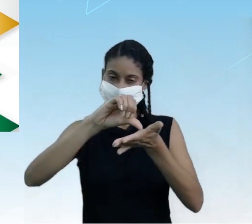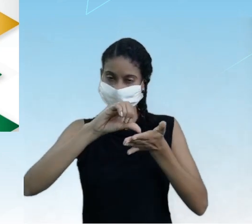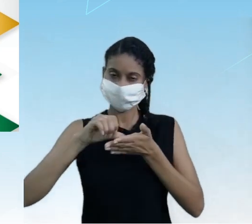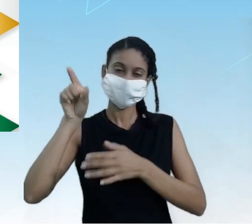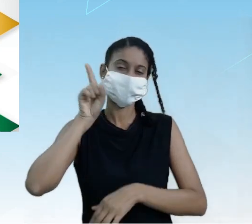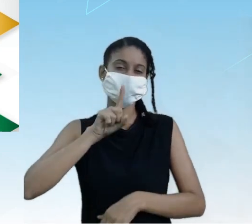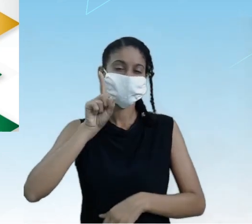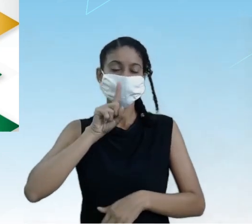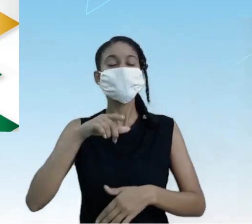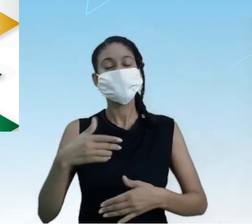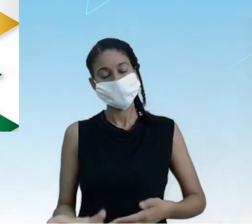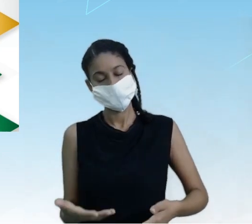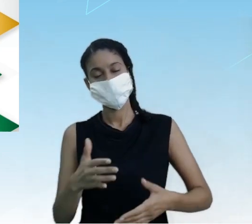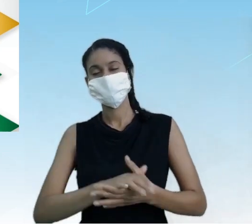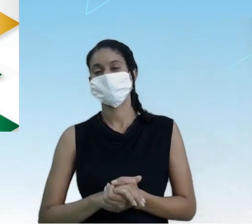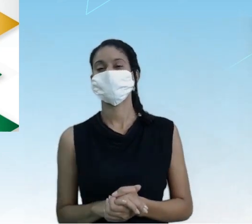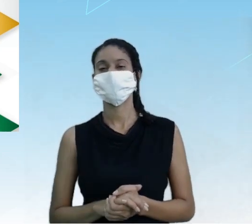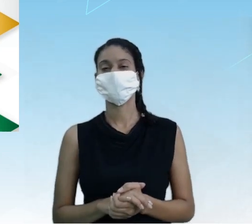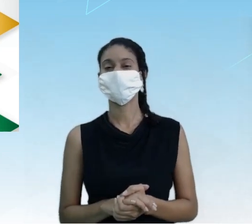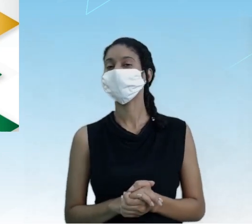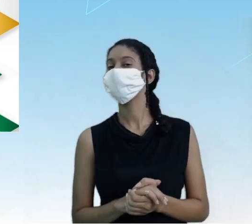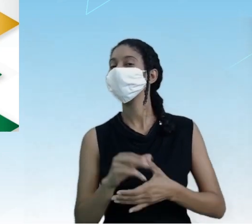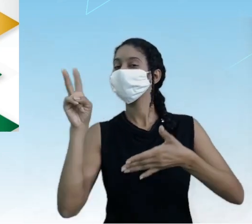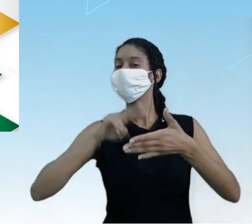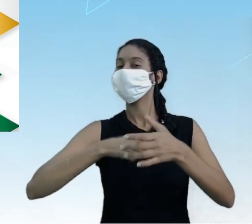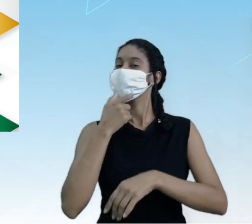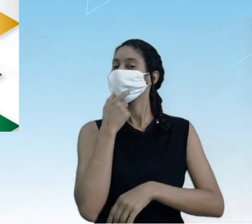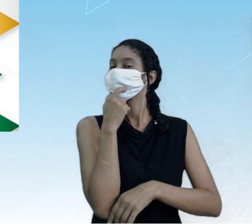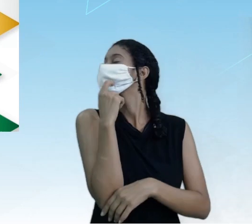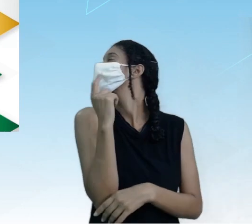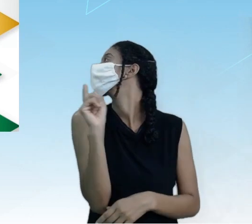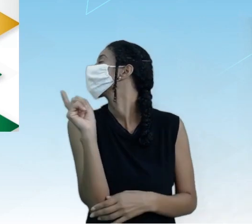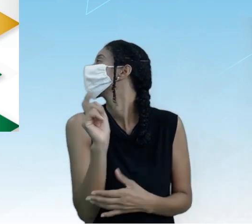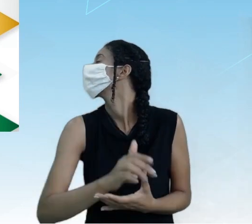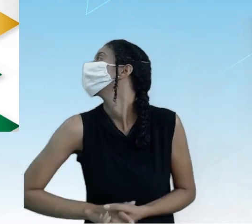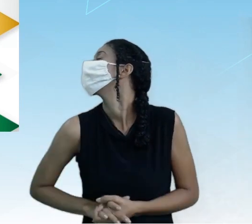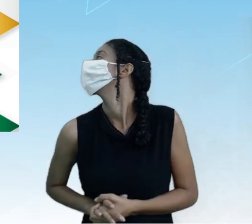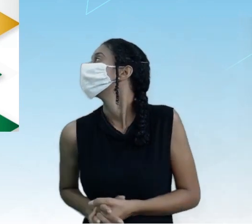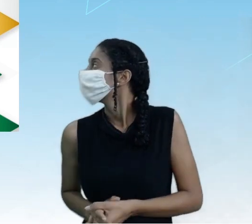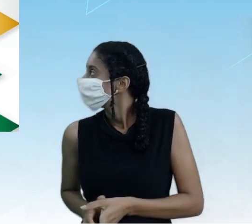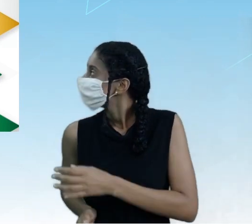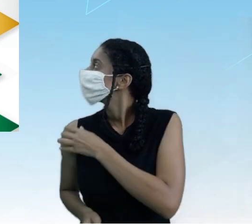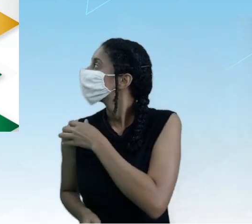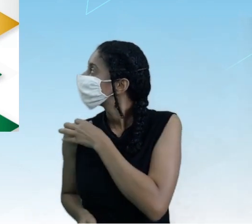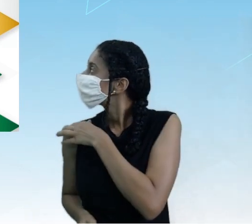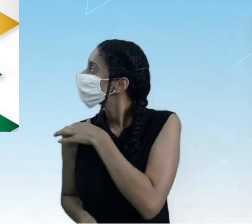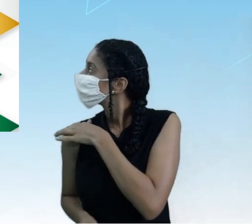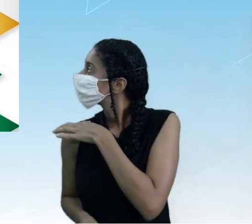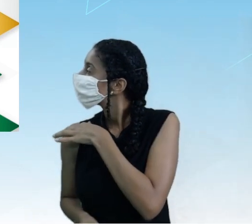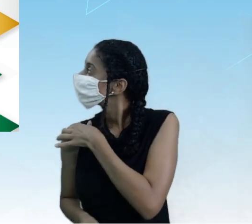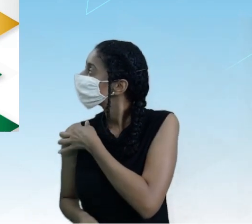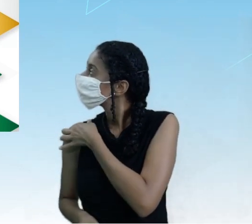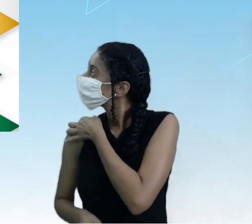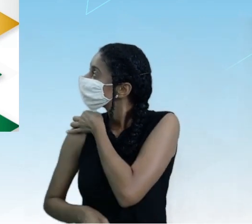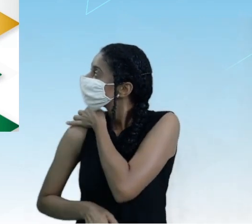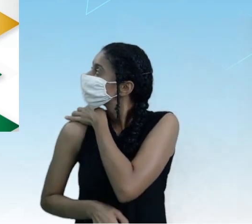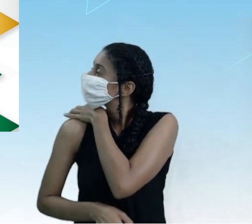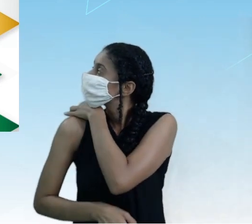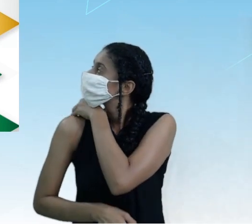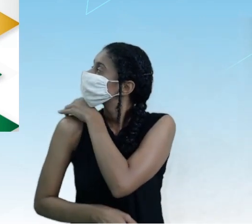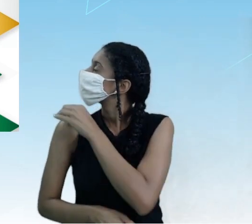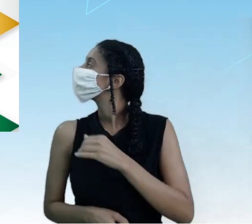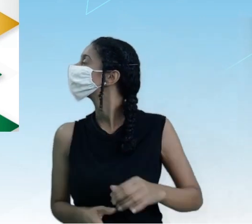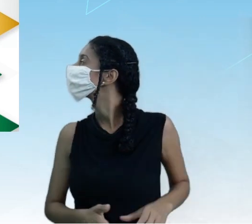dos Estados Unidos. It became the official language in Canada and in some countries from the Caribbean island